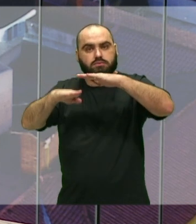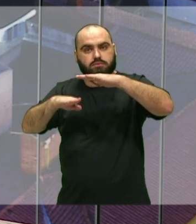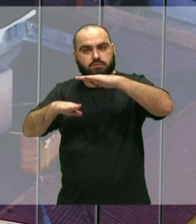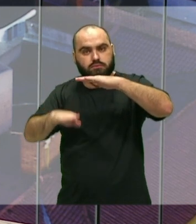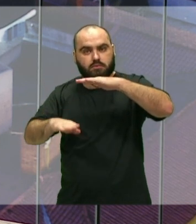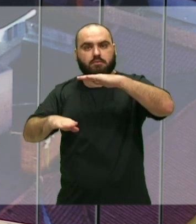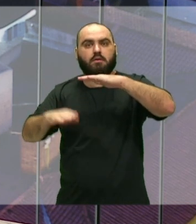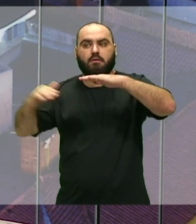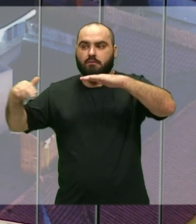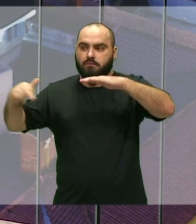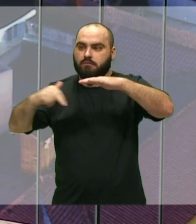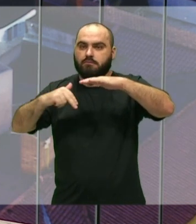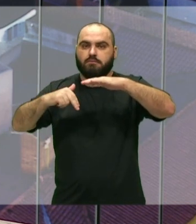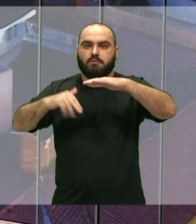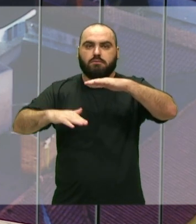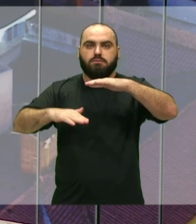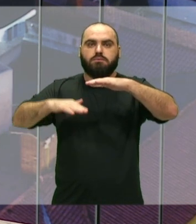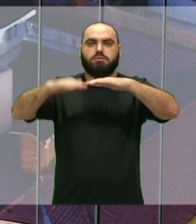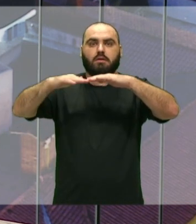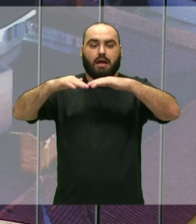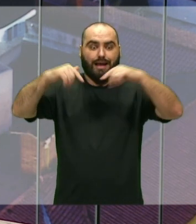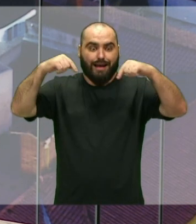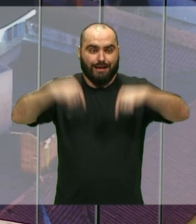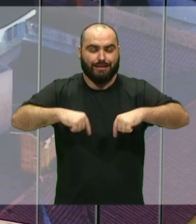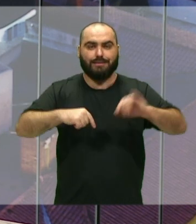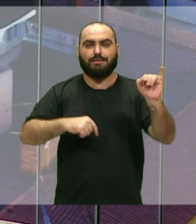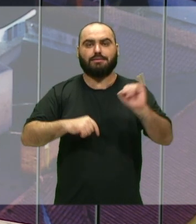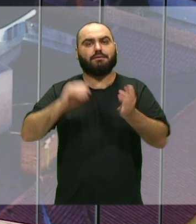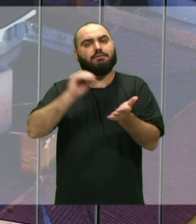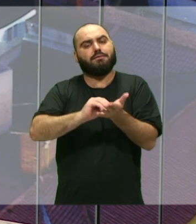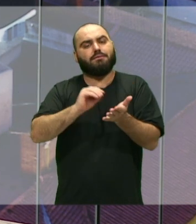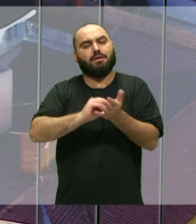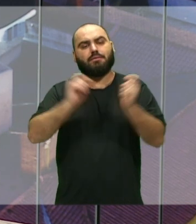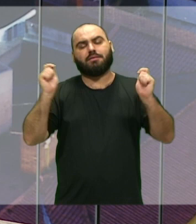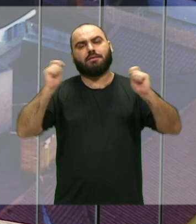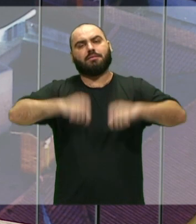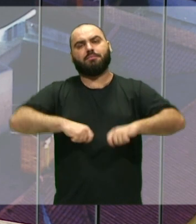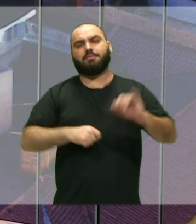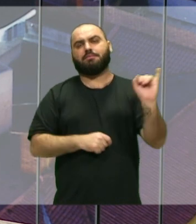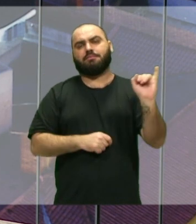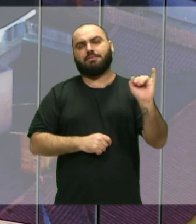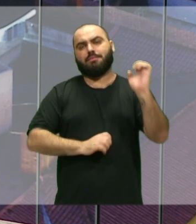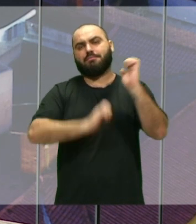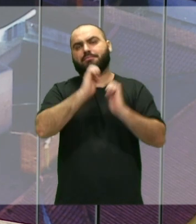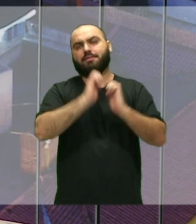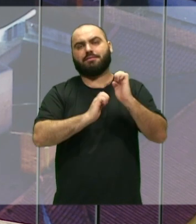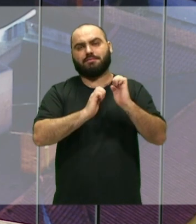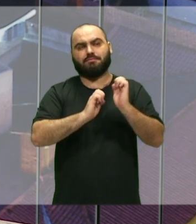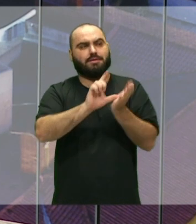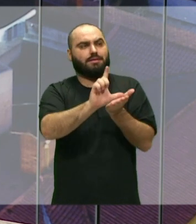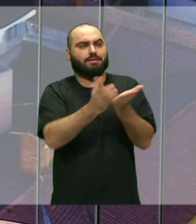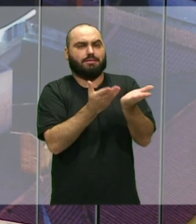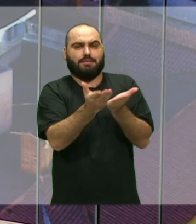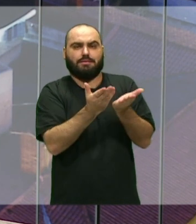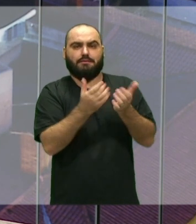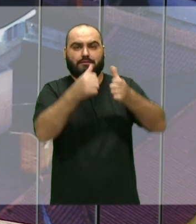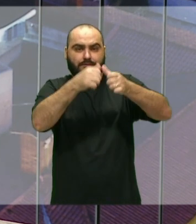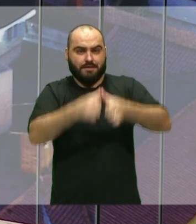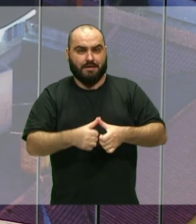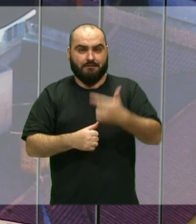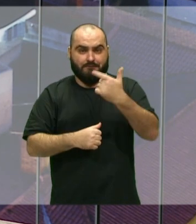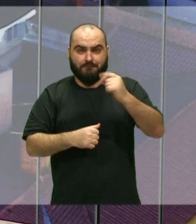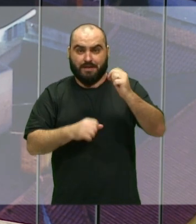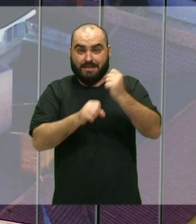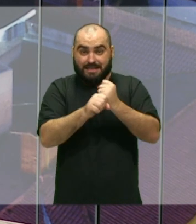assim, hoje, aqui em Itajaí, o que está precisando é de capacitação para essa empresa. Uma empresa que hoje ganhou uma licitação para ficar 20 anos na cidade, vai